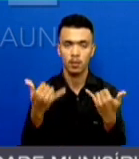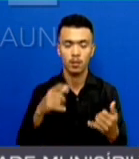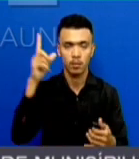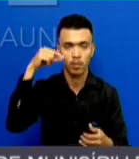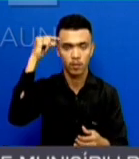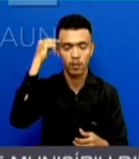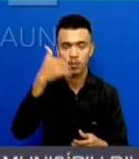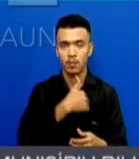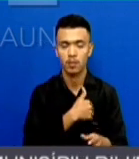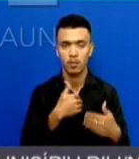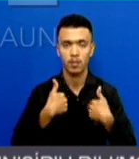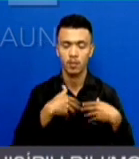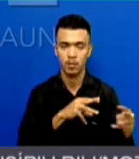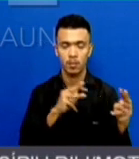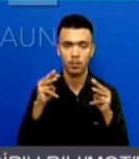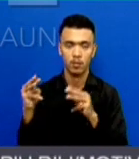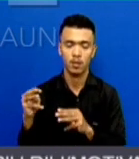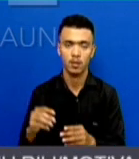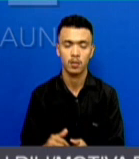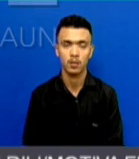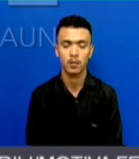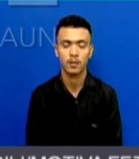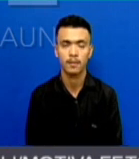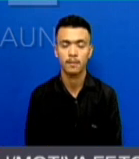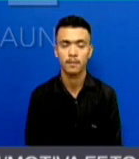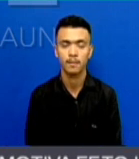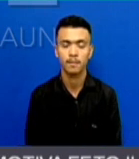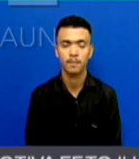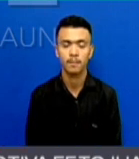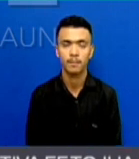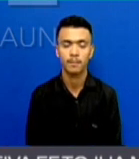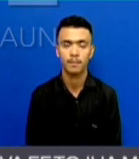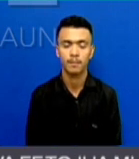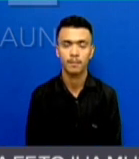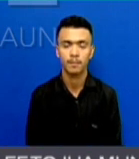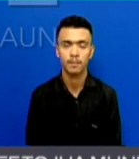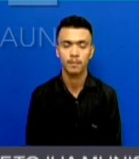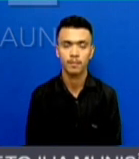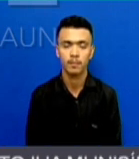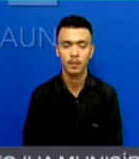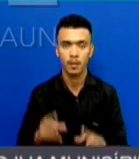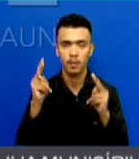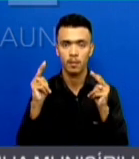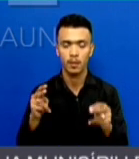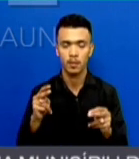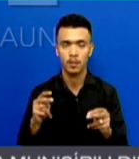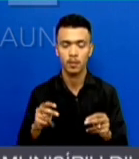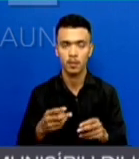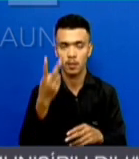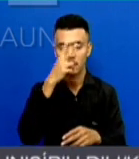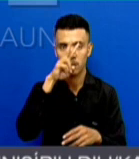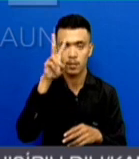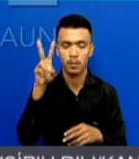ministério, infelizmente o ministério se deu aqui, para lançar uma tabela, atualiza o preço. Né? Também precisa